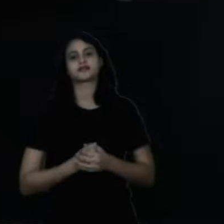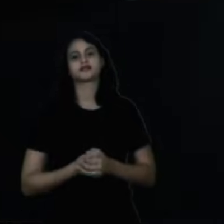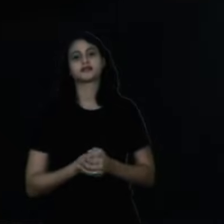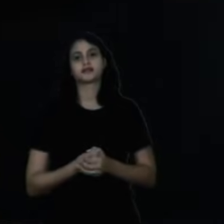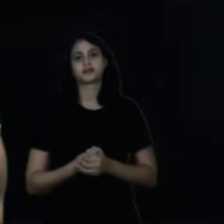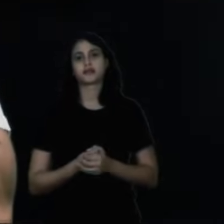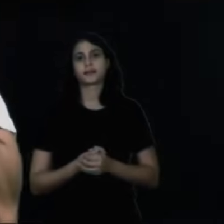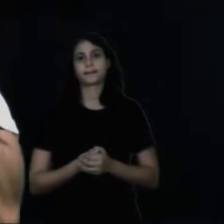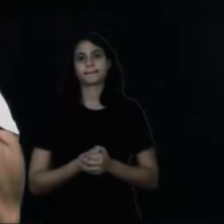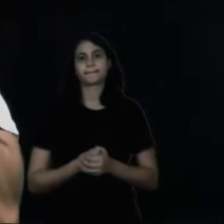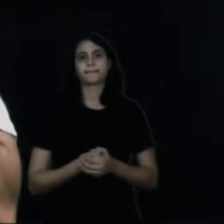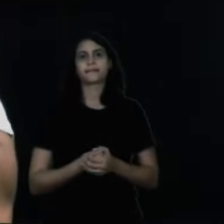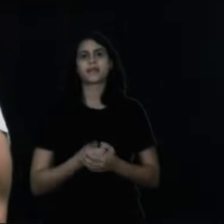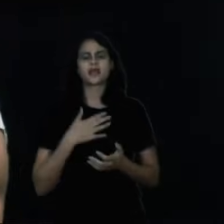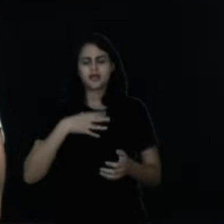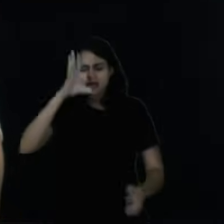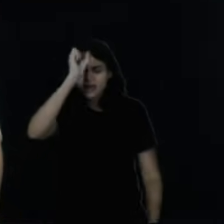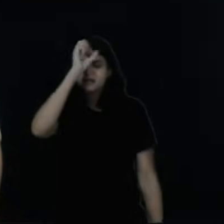Todos